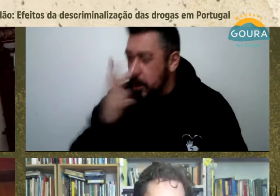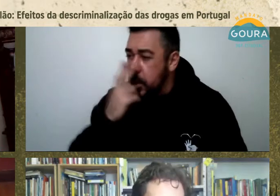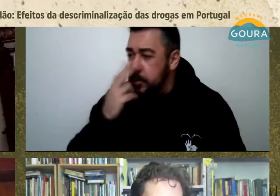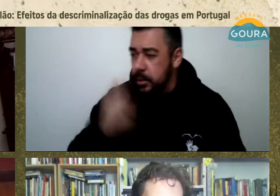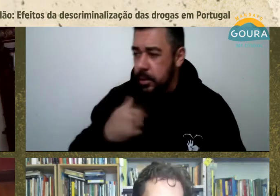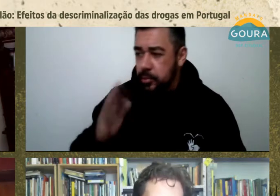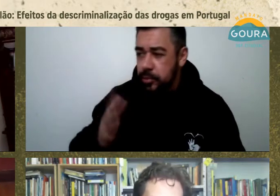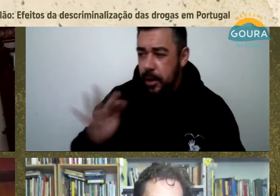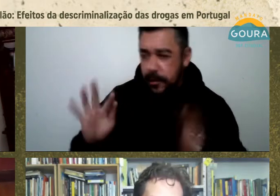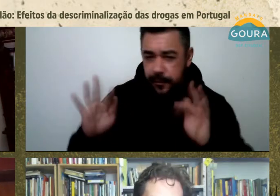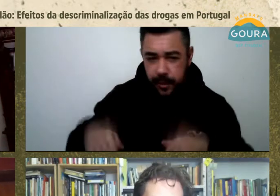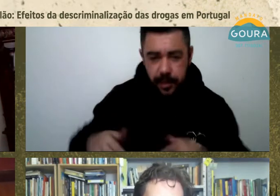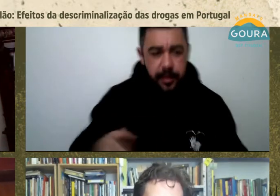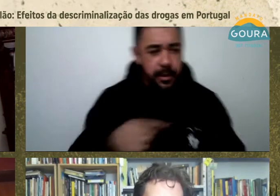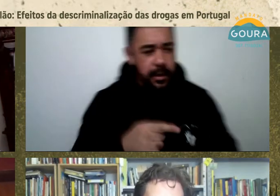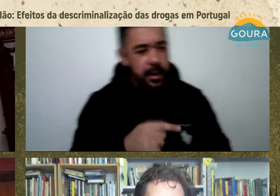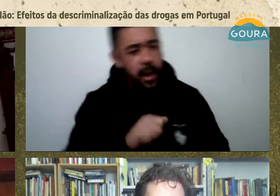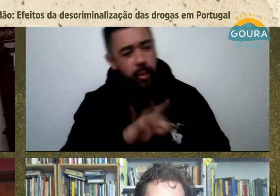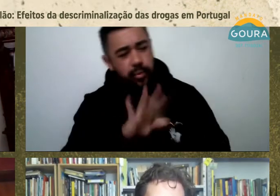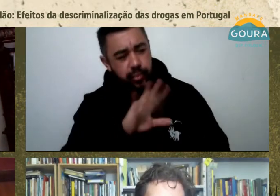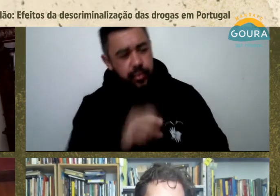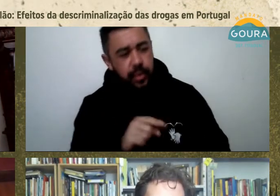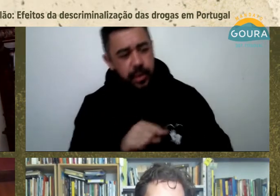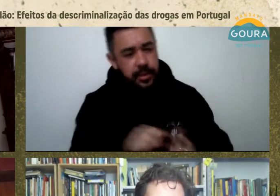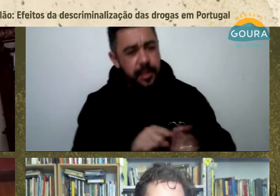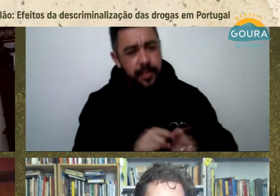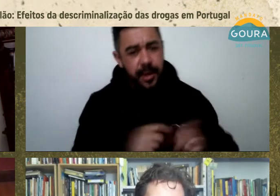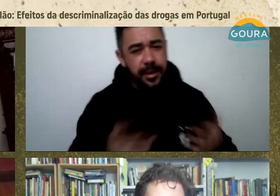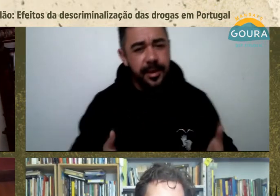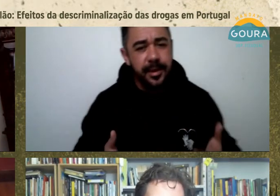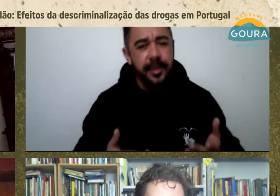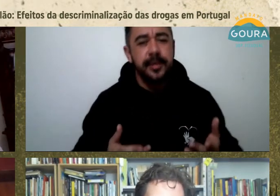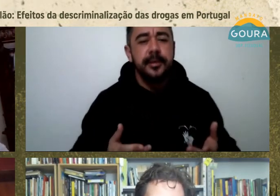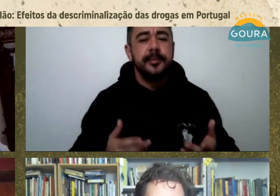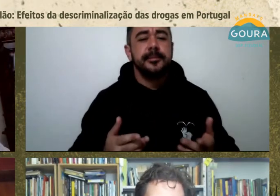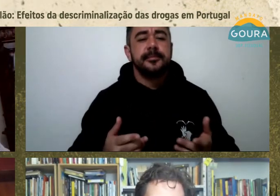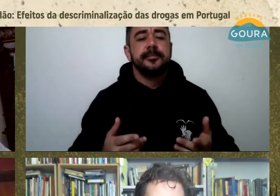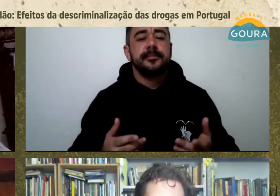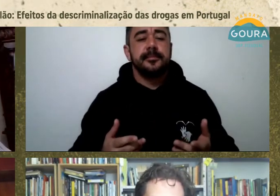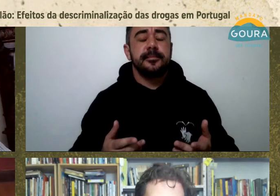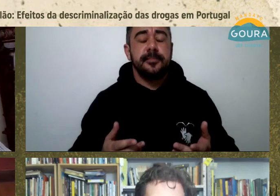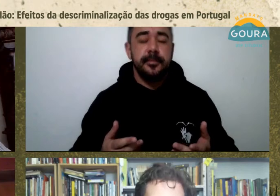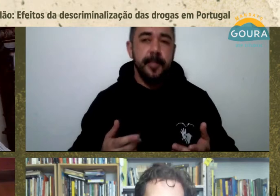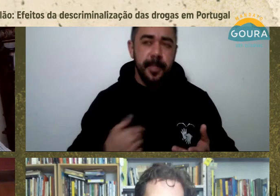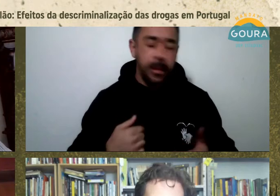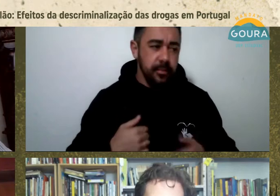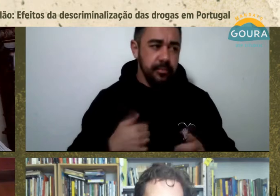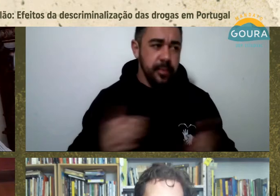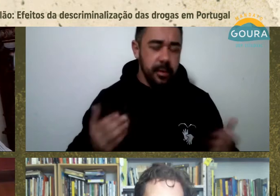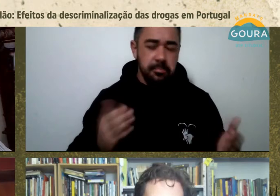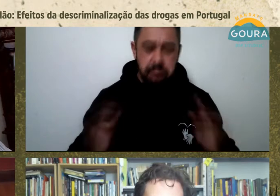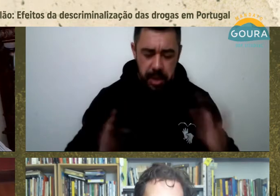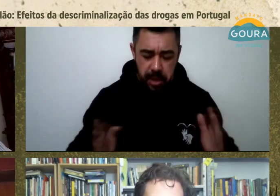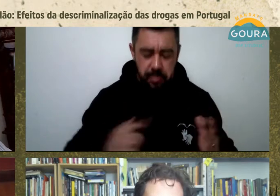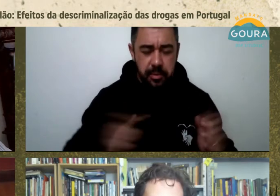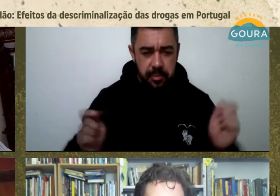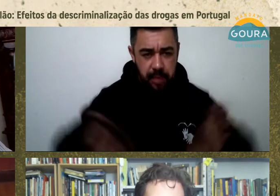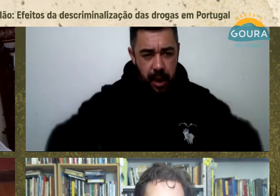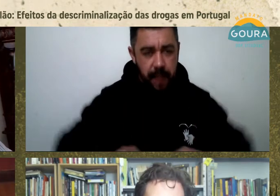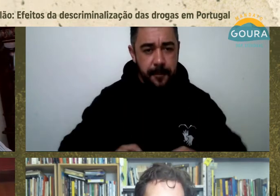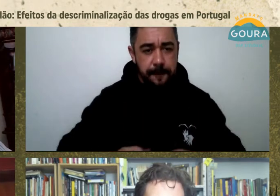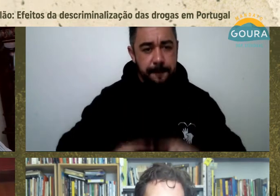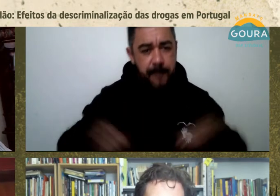e Augusto, se calhar, eu não tinha uma noção muito clara do tempo que tinha para falar, mas